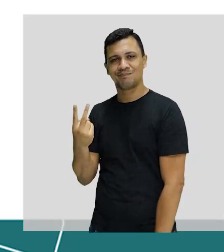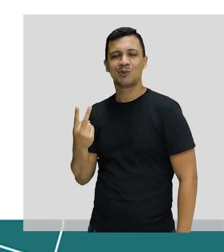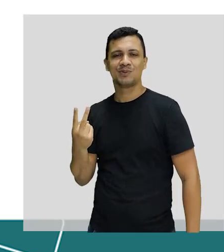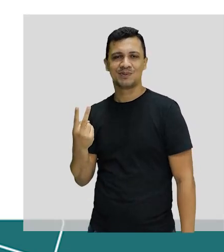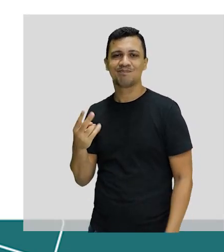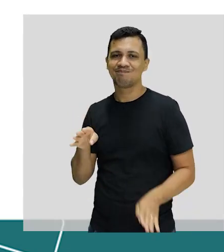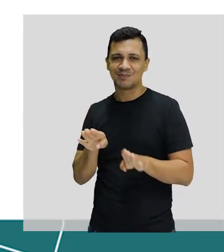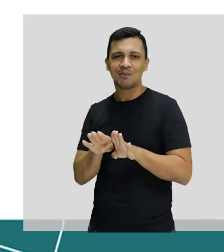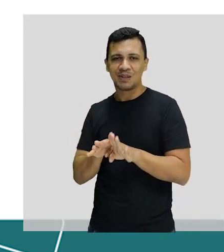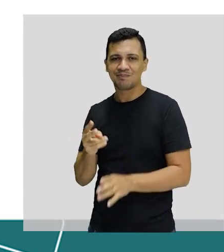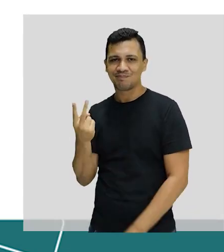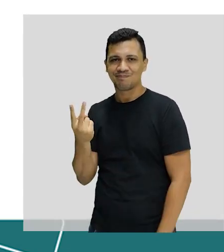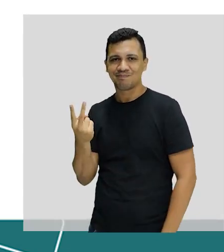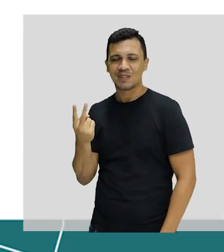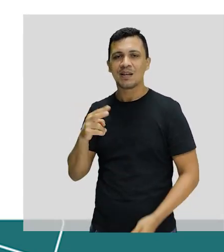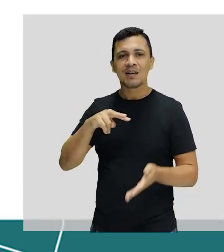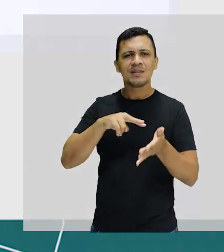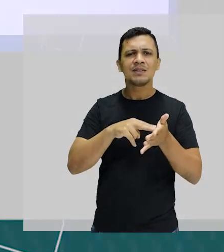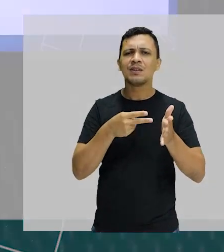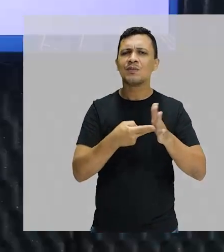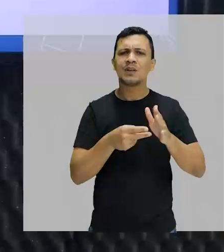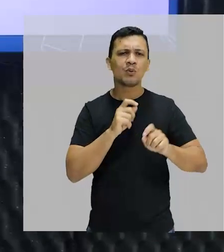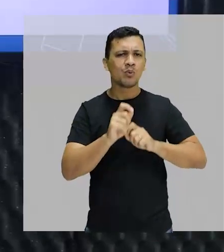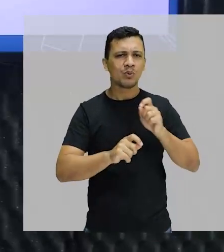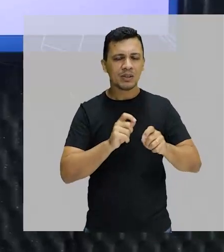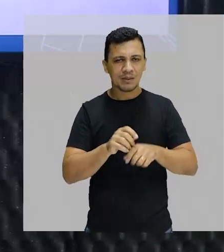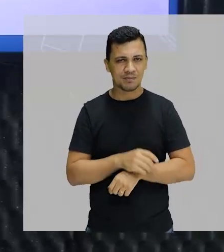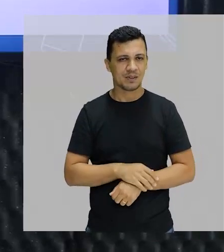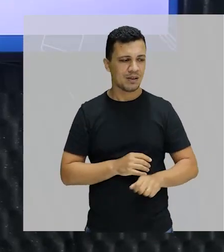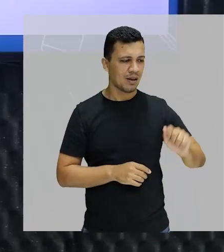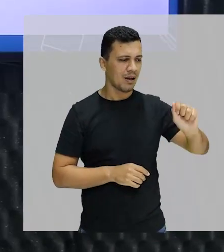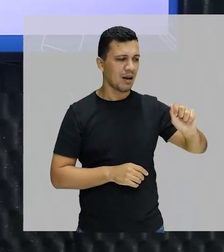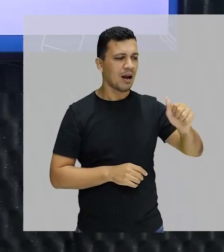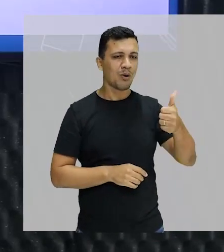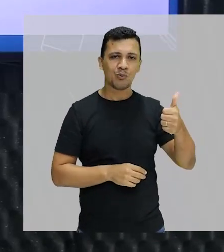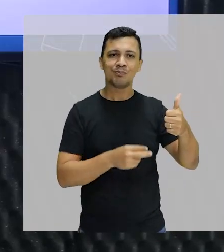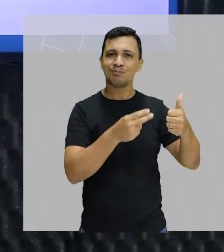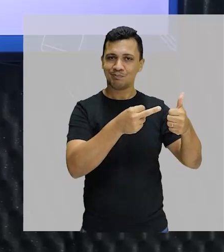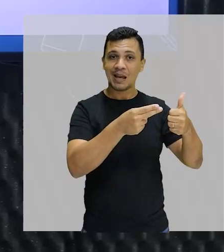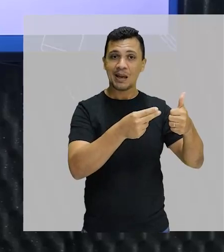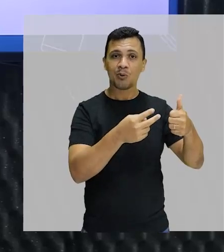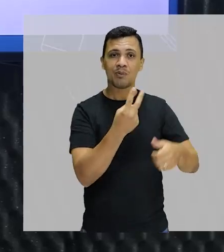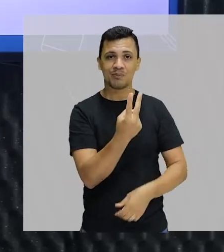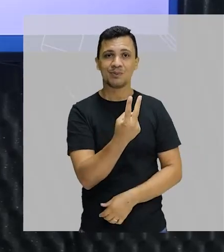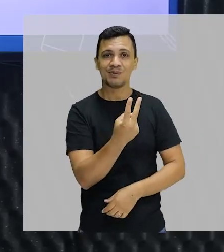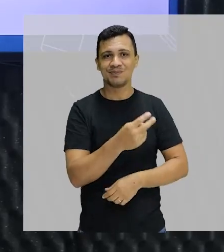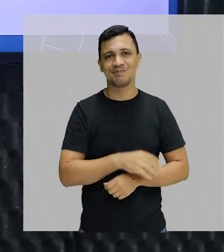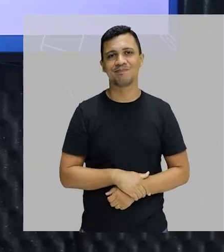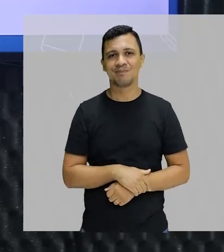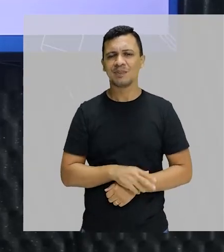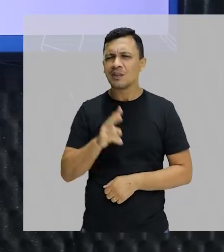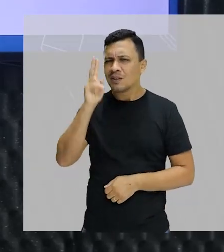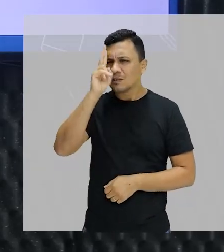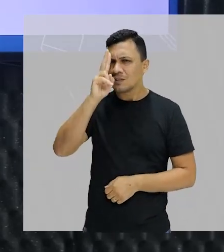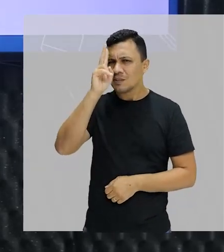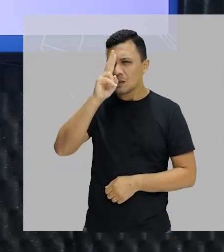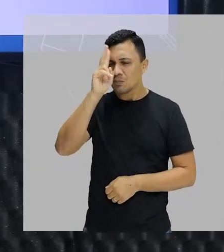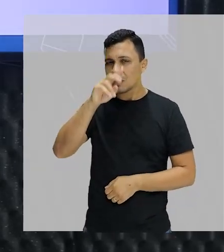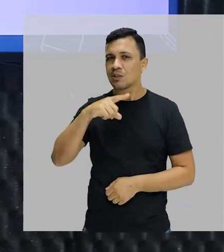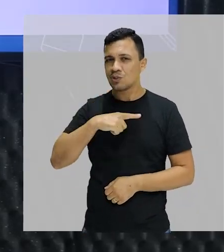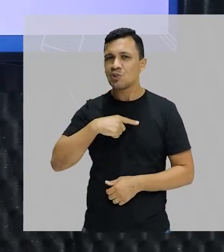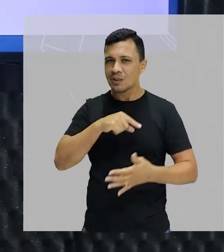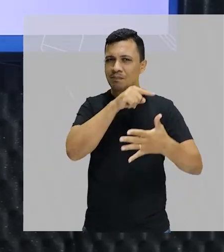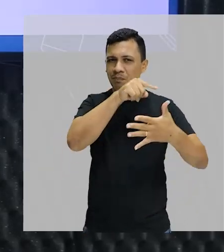2. Significa dizer que para essa PG, o primeiro termo vale 2. Lembra que nós tínhamos